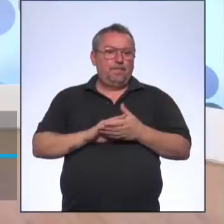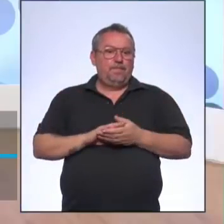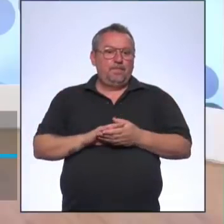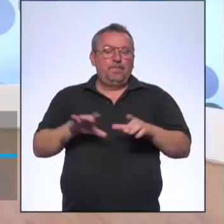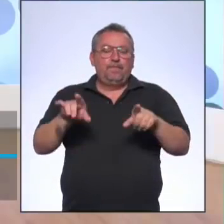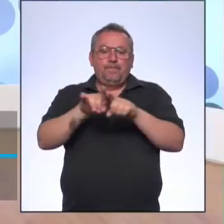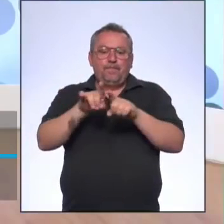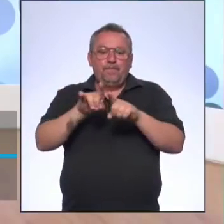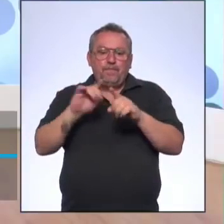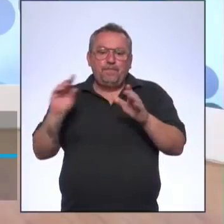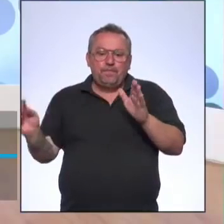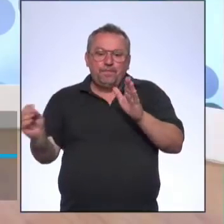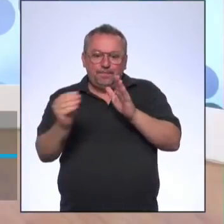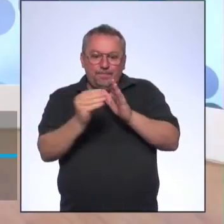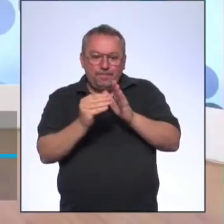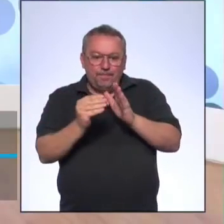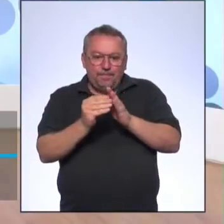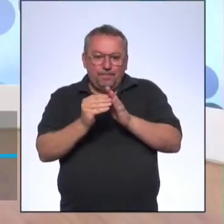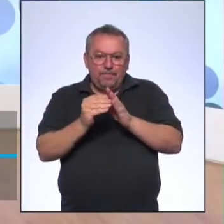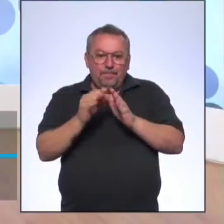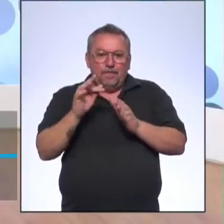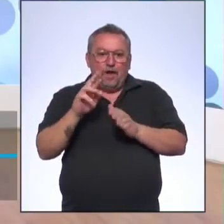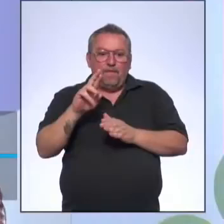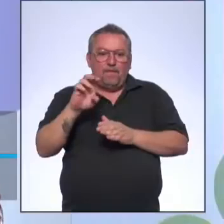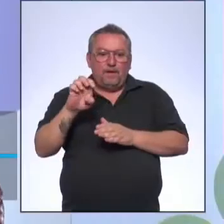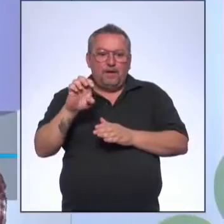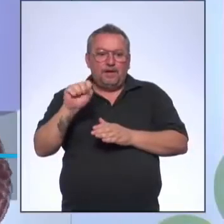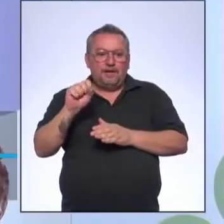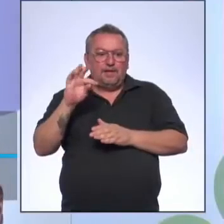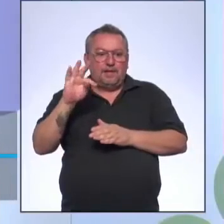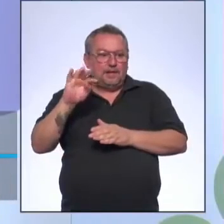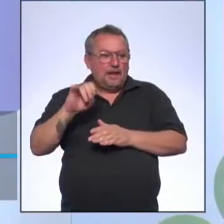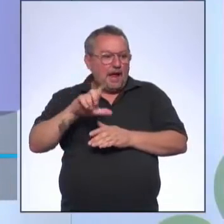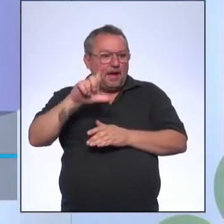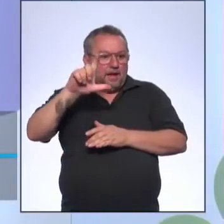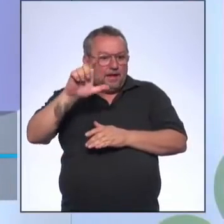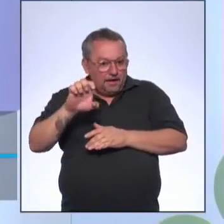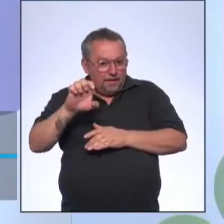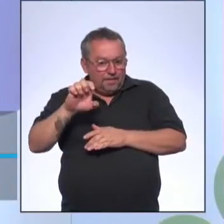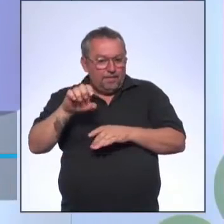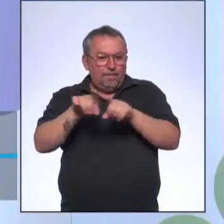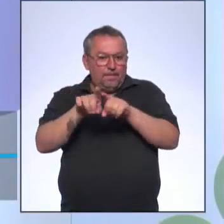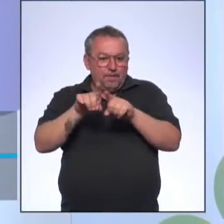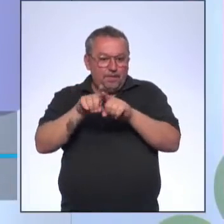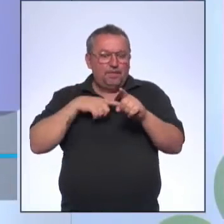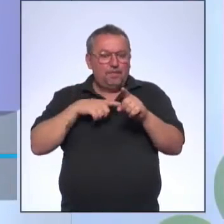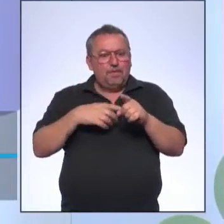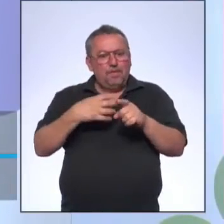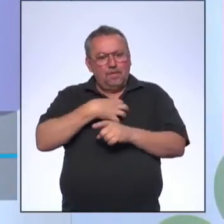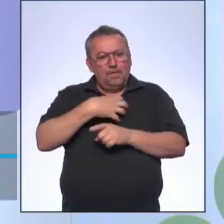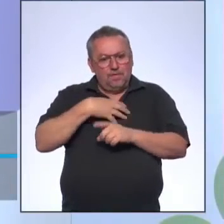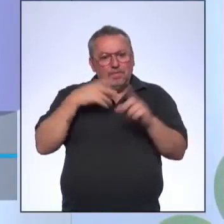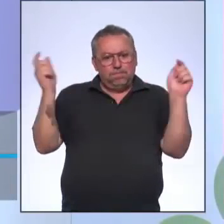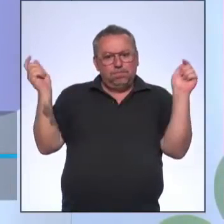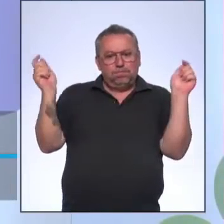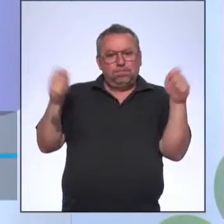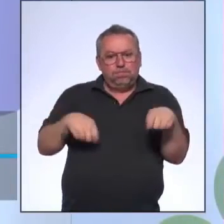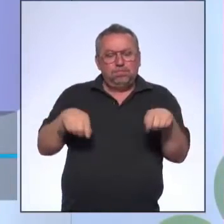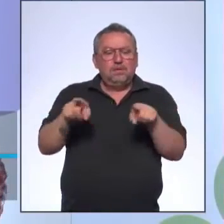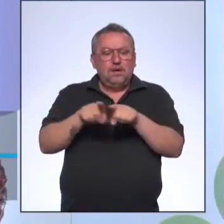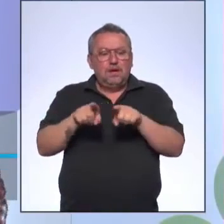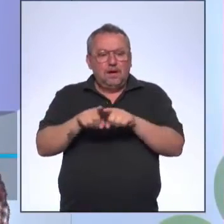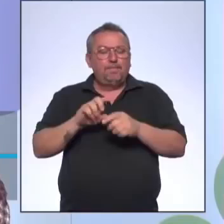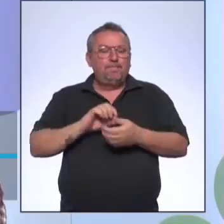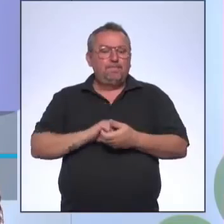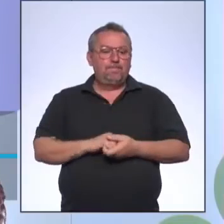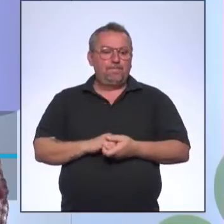eles também citam a questão aí do freestyle, né, como uma forma aí, e que, claro, né, é possível sim improvisar em